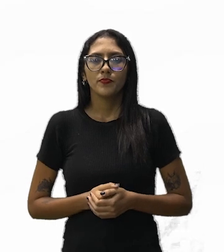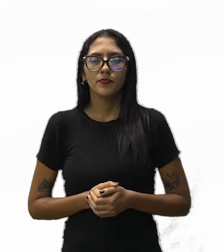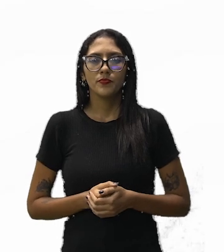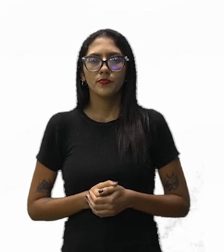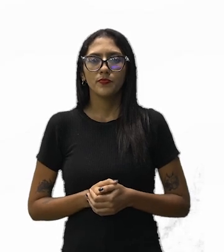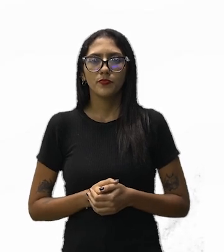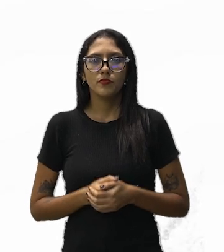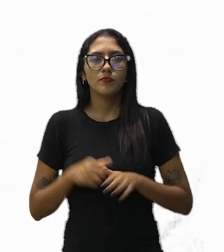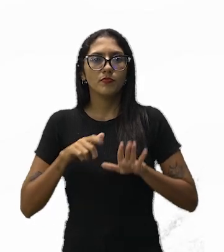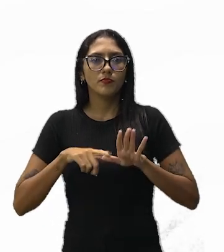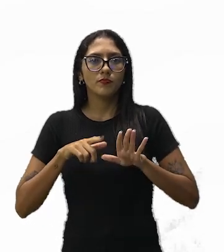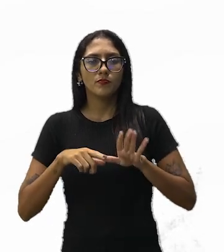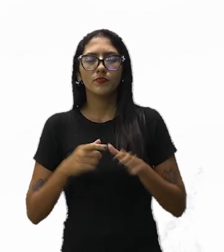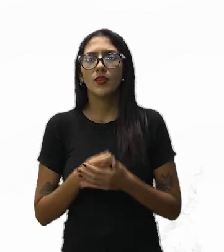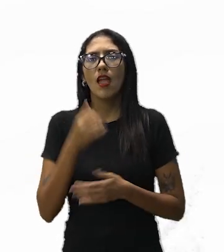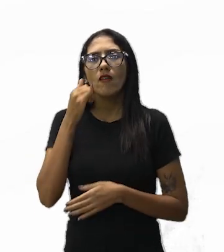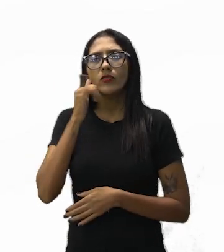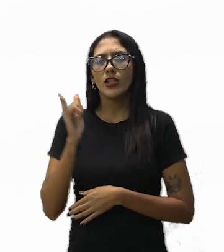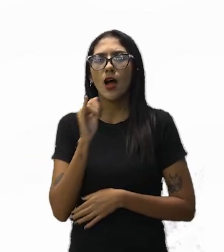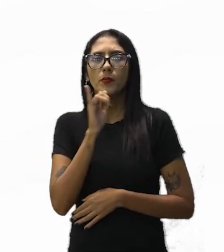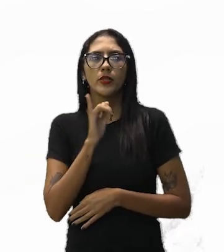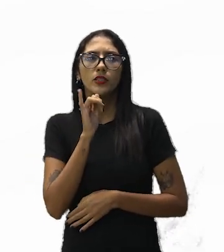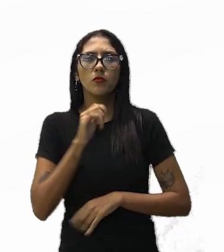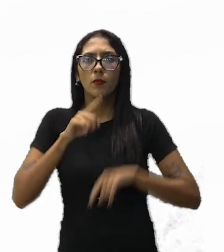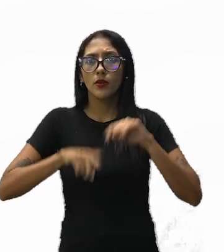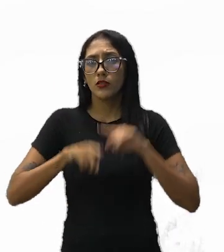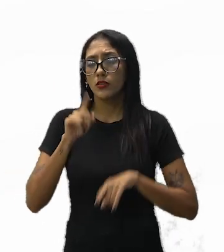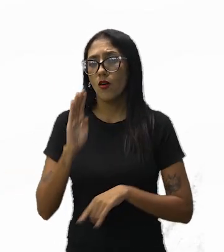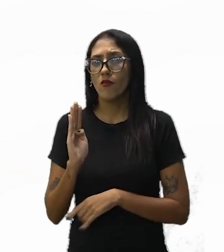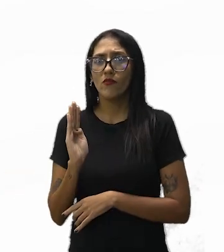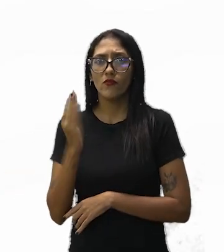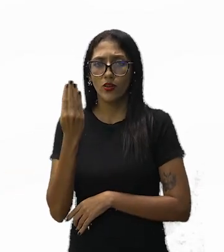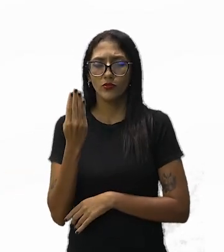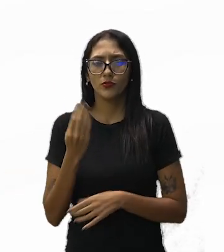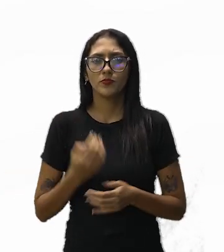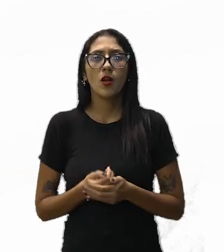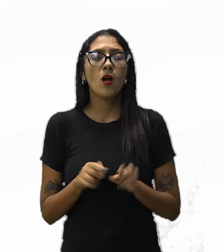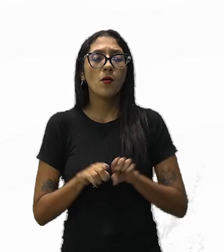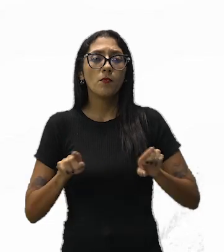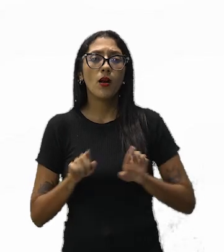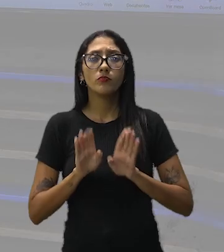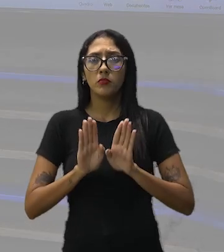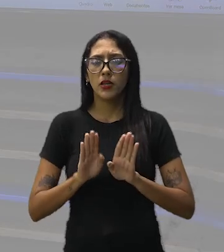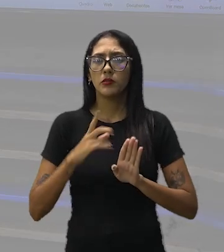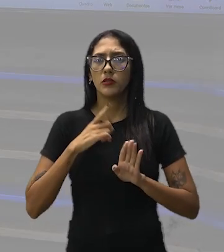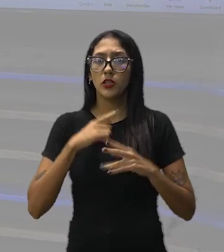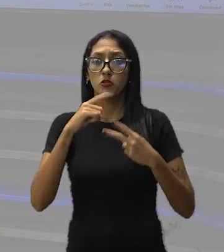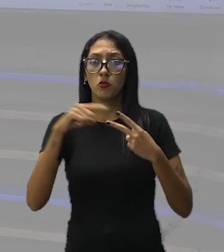Não adquirir itens piratas. Aí, pessoal, tem duas situações bem